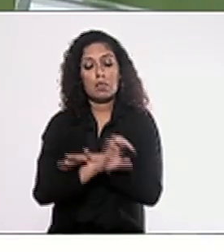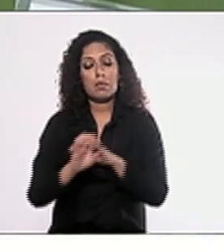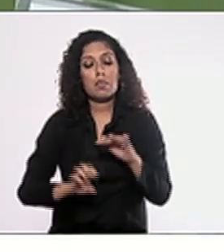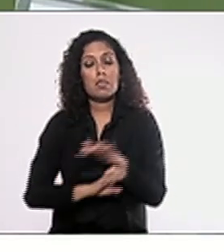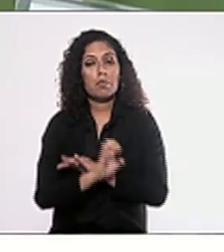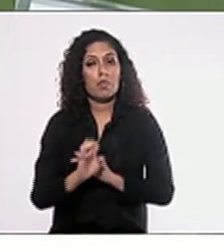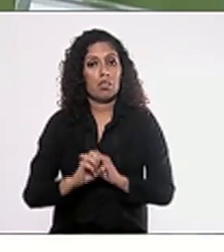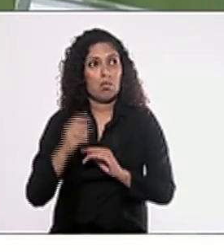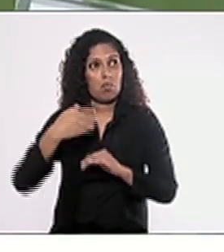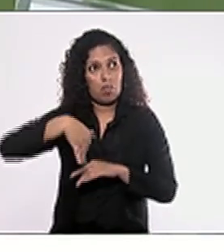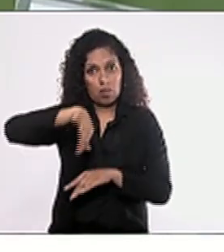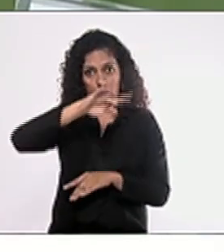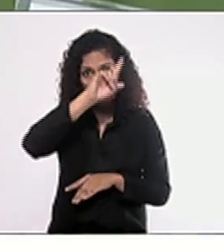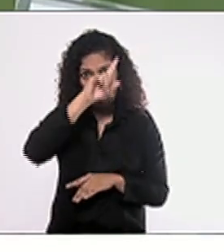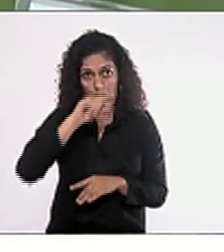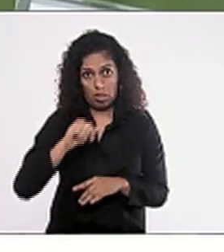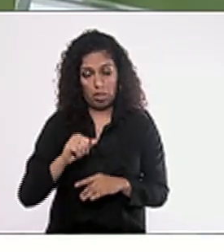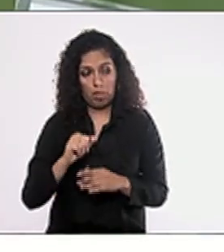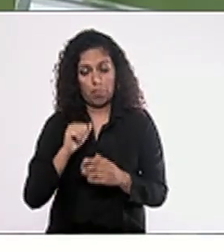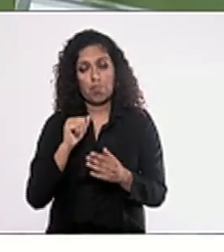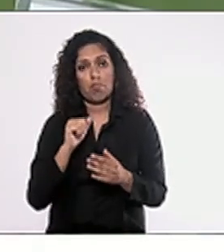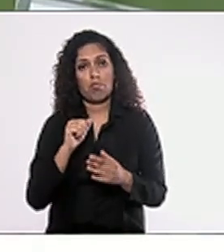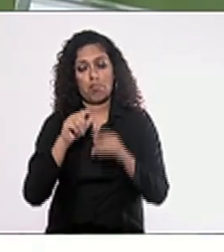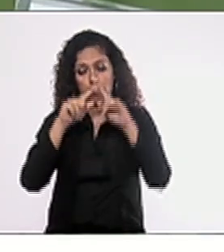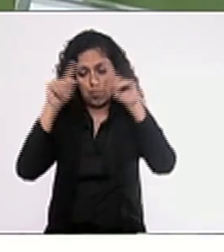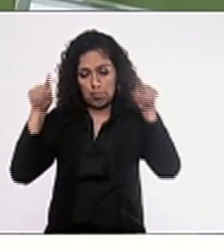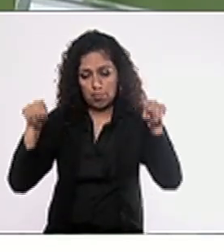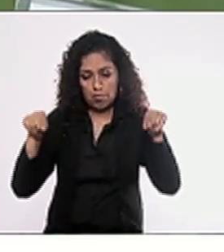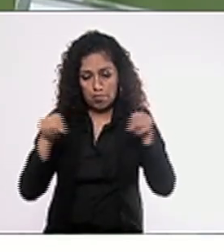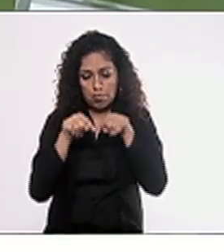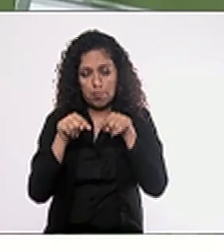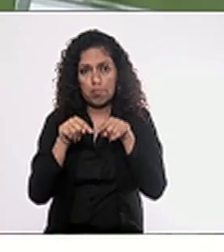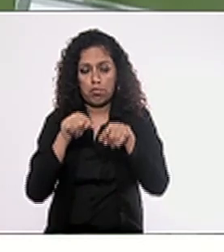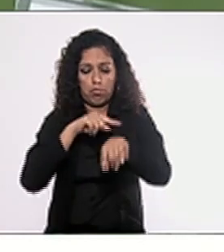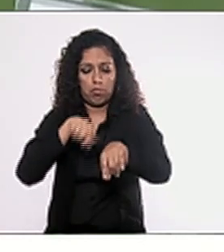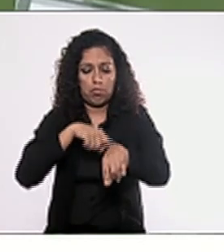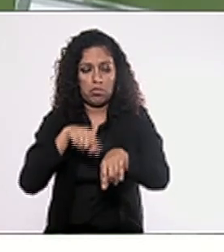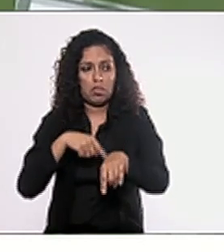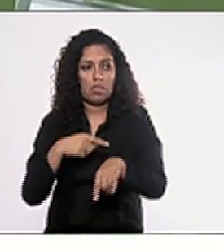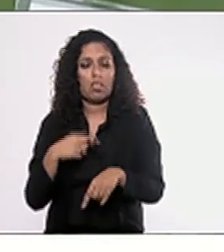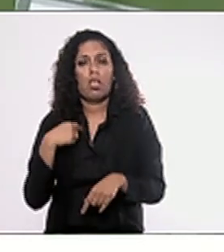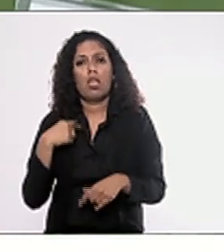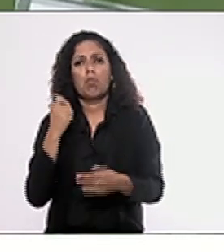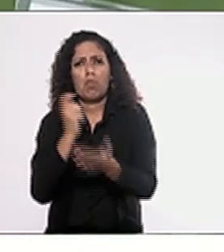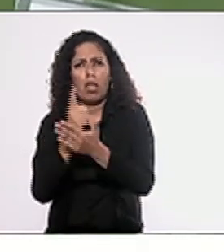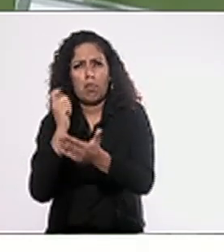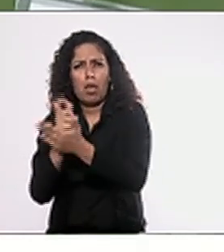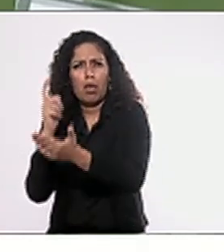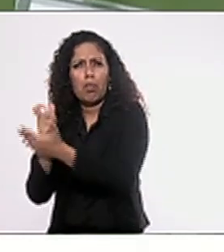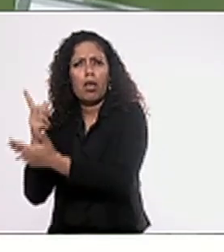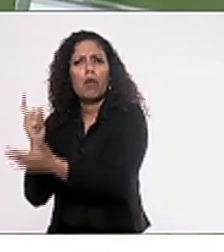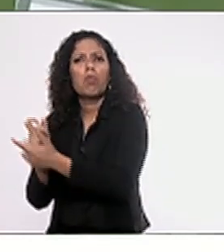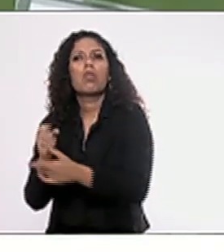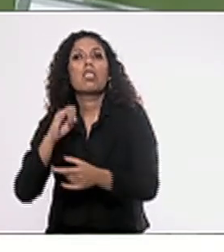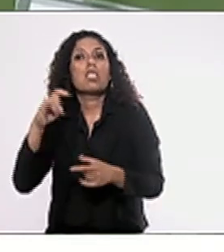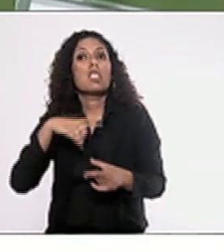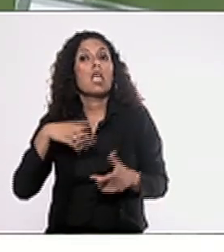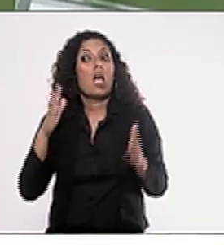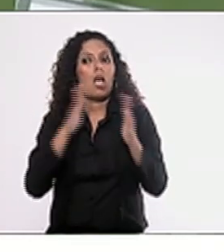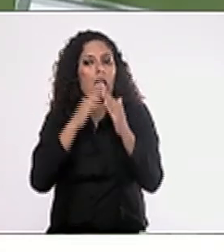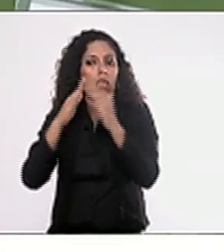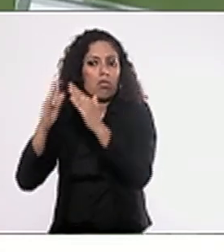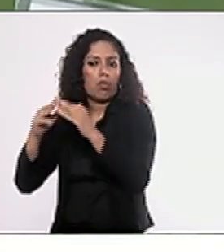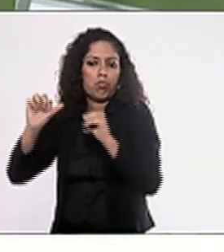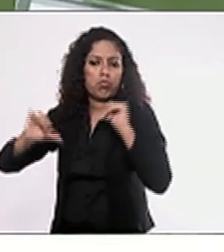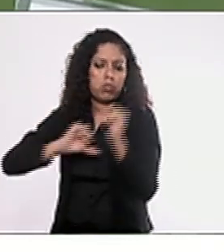né, pelo montante que elas vão instalando os hidrômetros, elas vão recebendo. E muitas